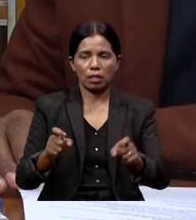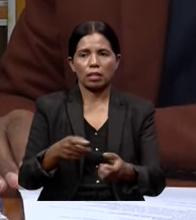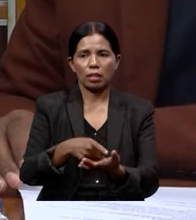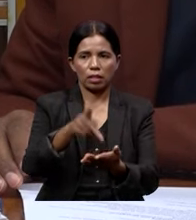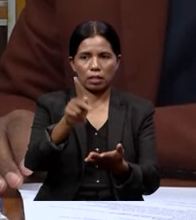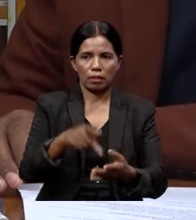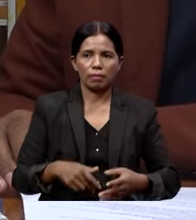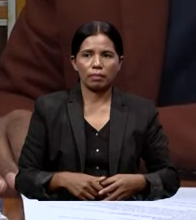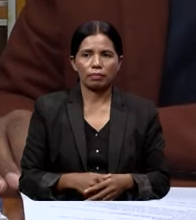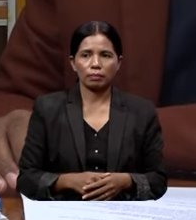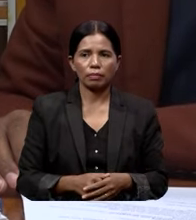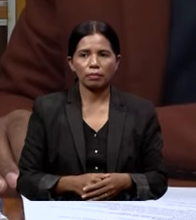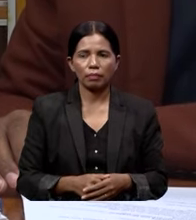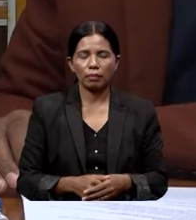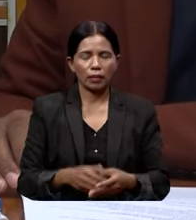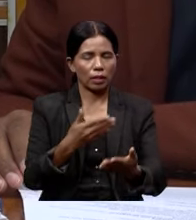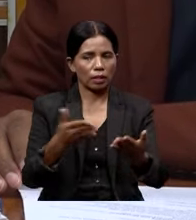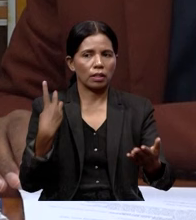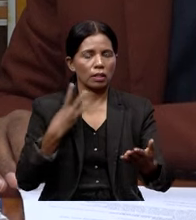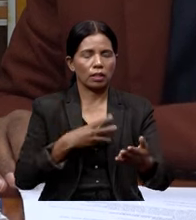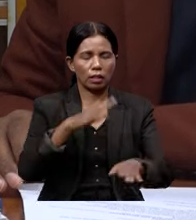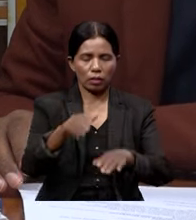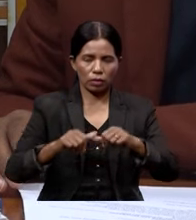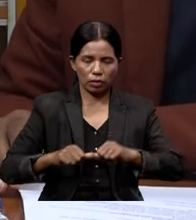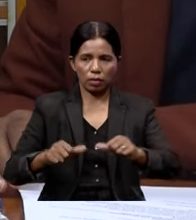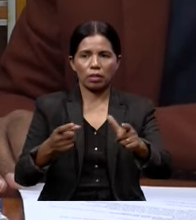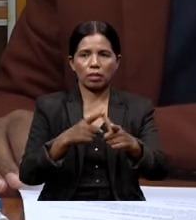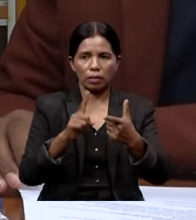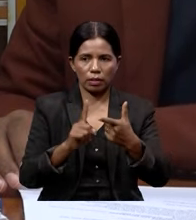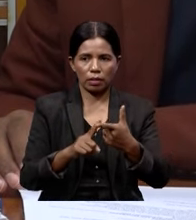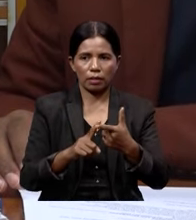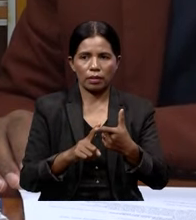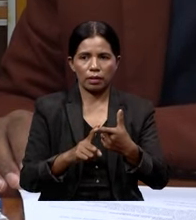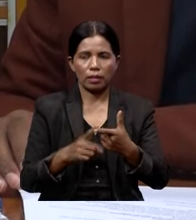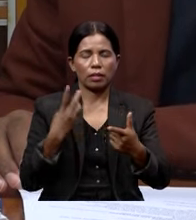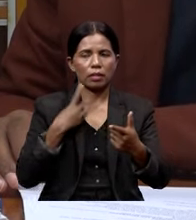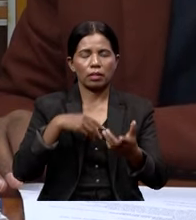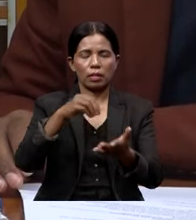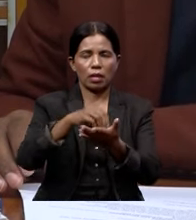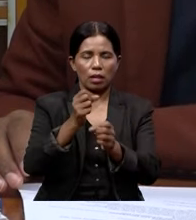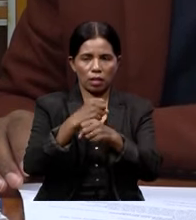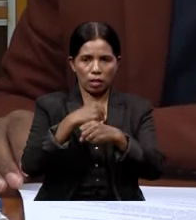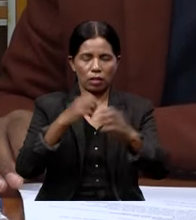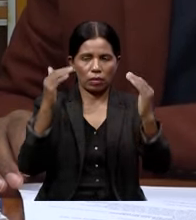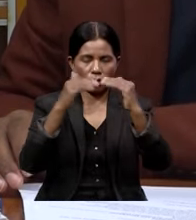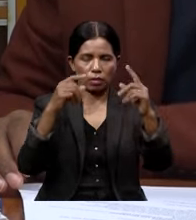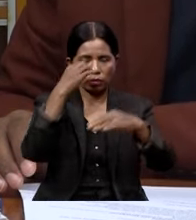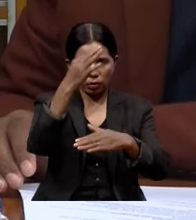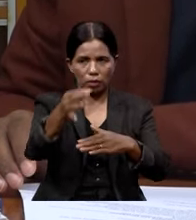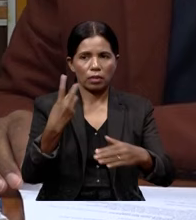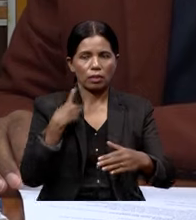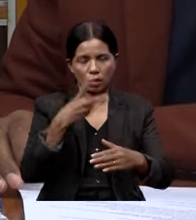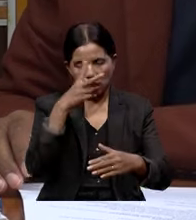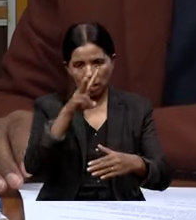sil sasang serne tala hela ita deposita se cria encontro ba onita se